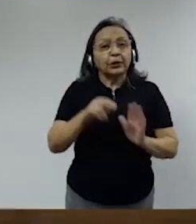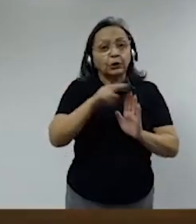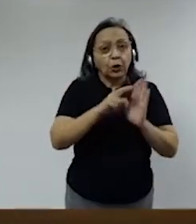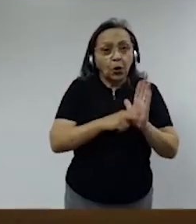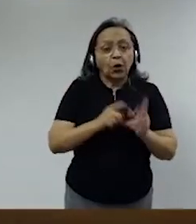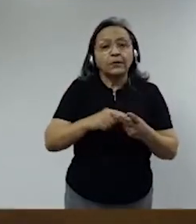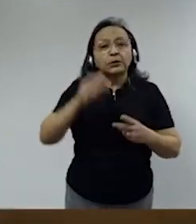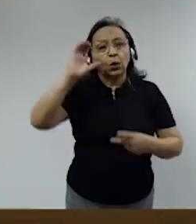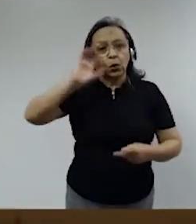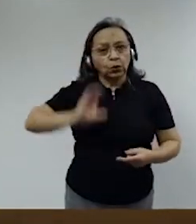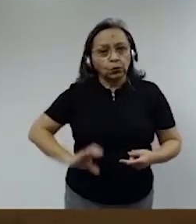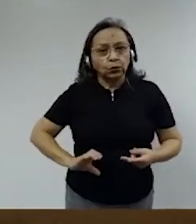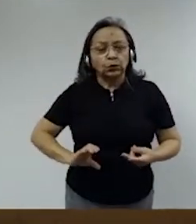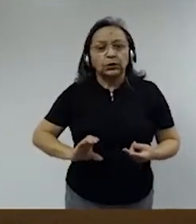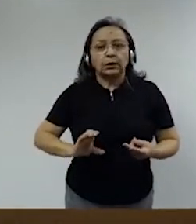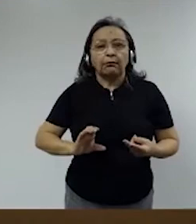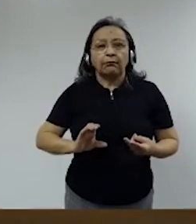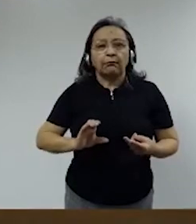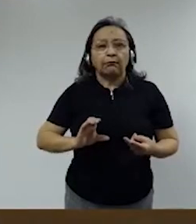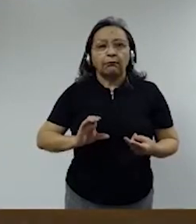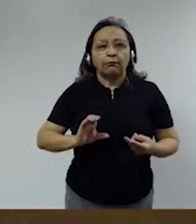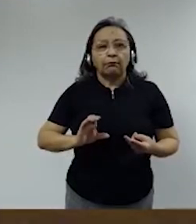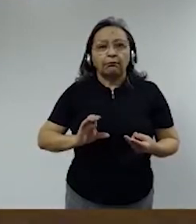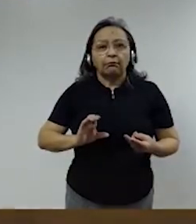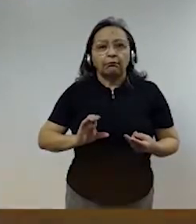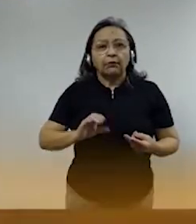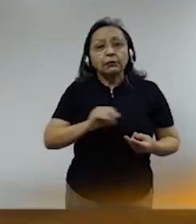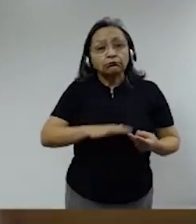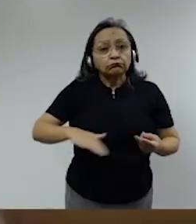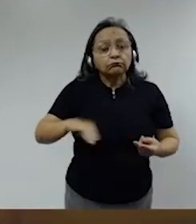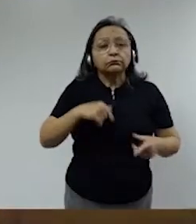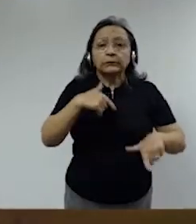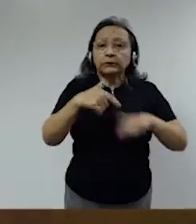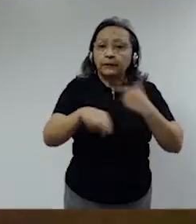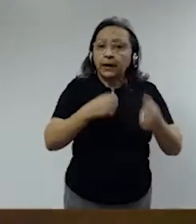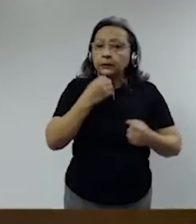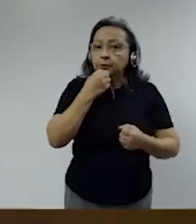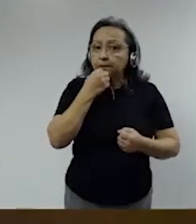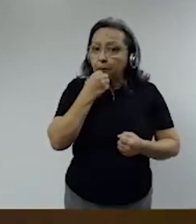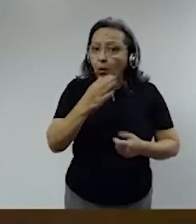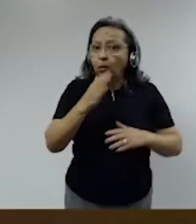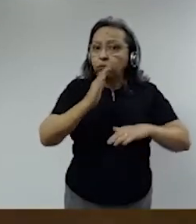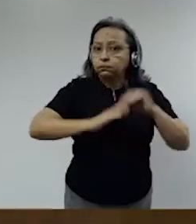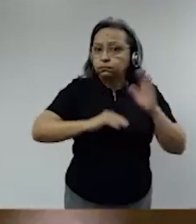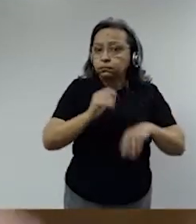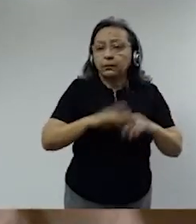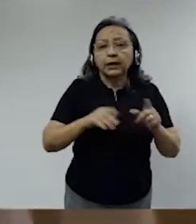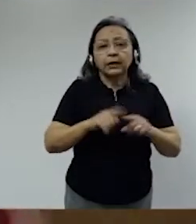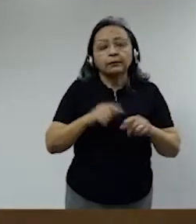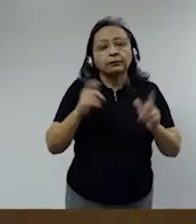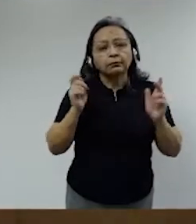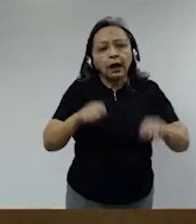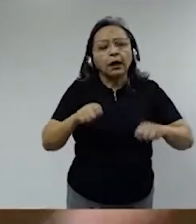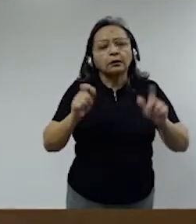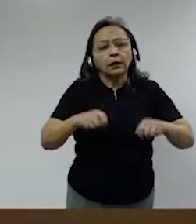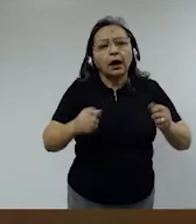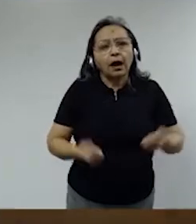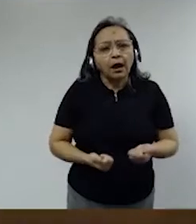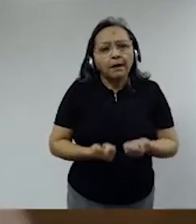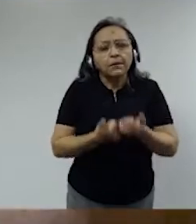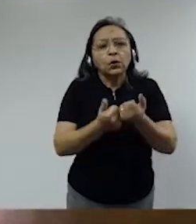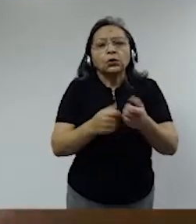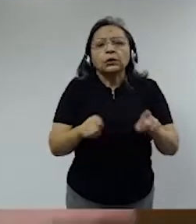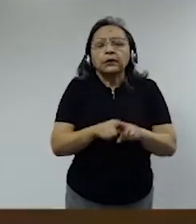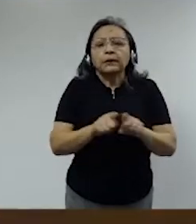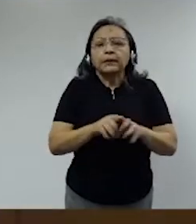né, no plano de prática de boas clínicas, para fins de propiciar aí todo um amparo para que